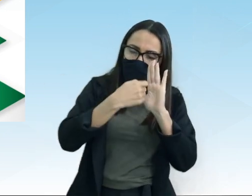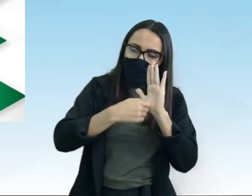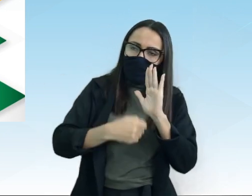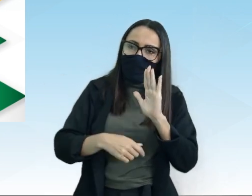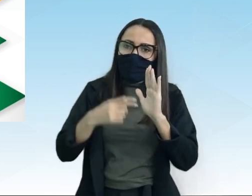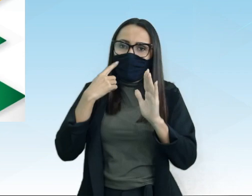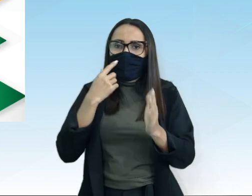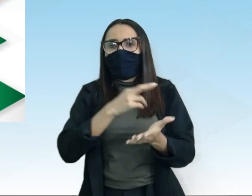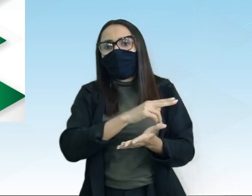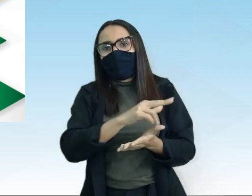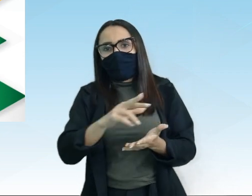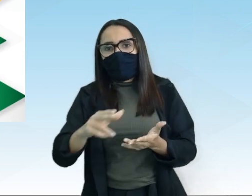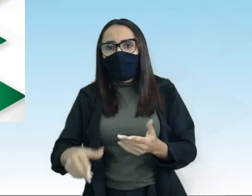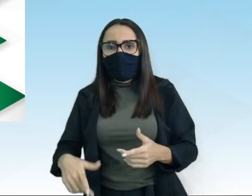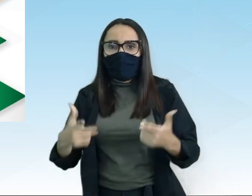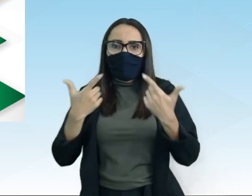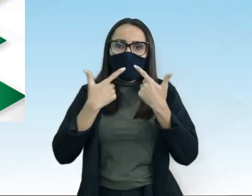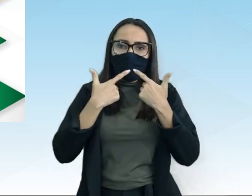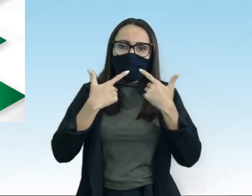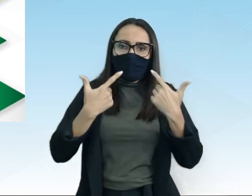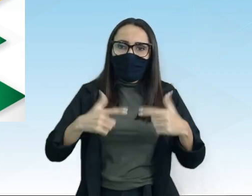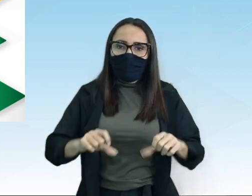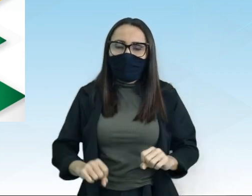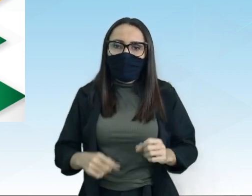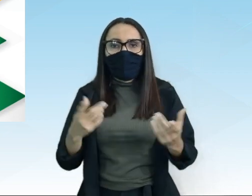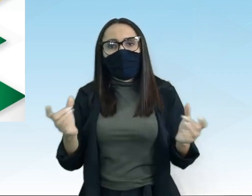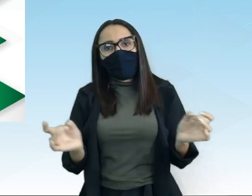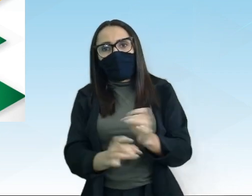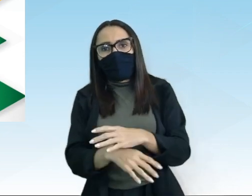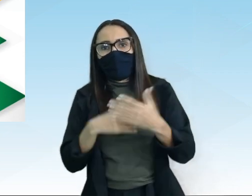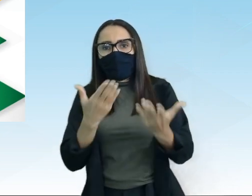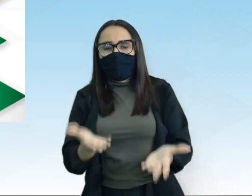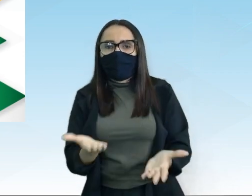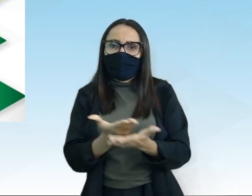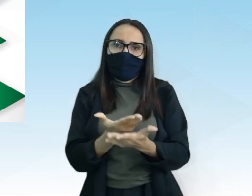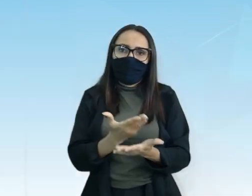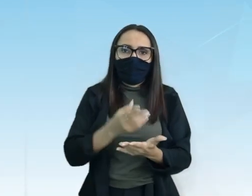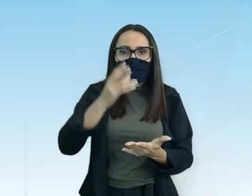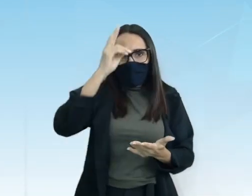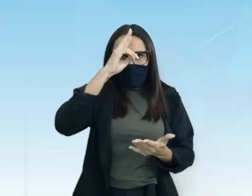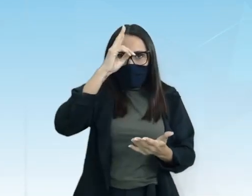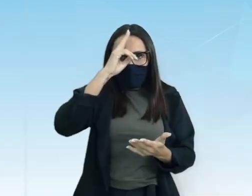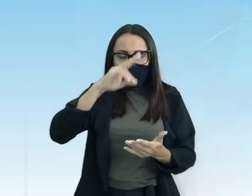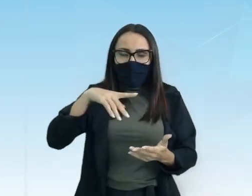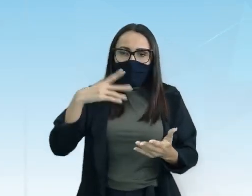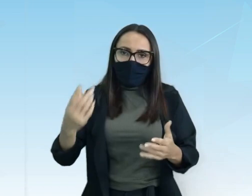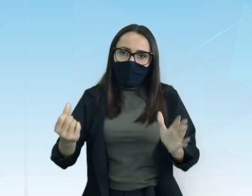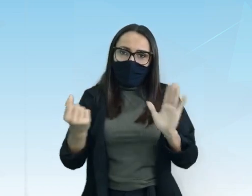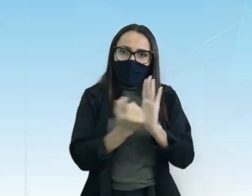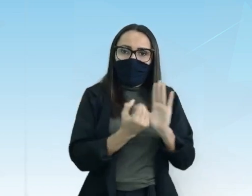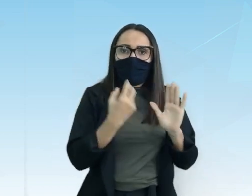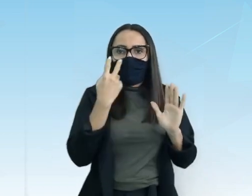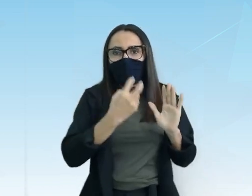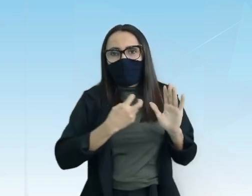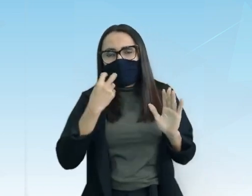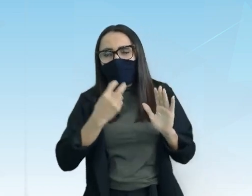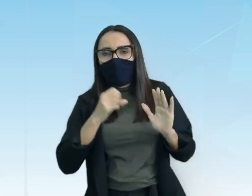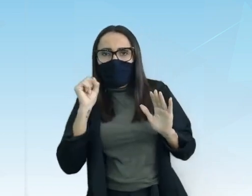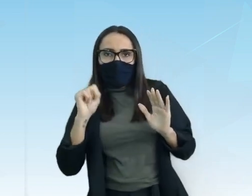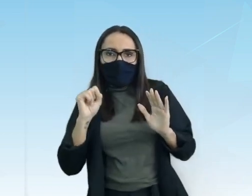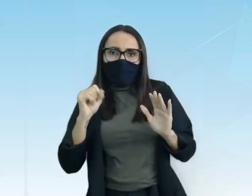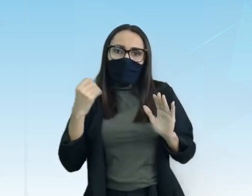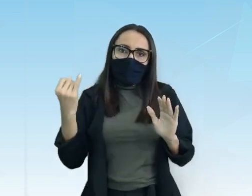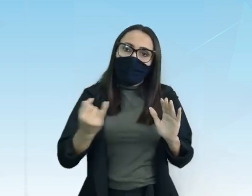das variações. Então, minha gente, finalizamos aqui, lembrando sempre que marcas da oralidade